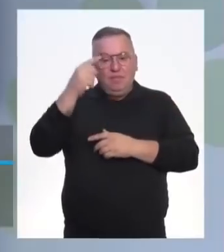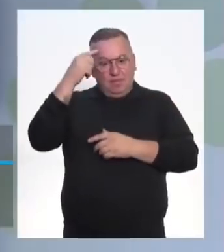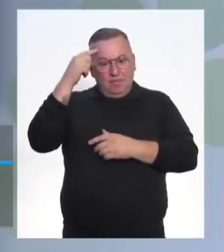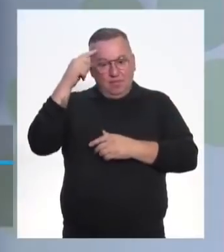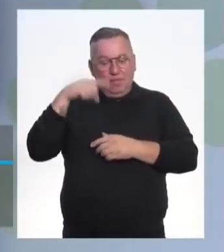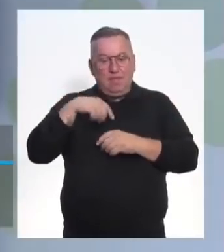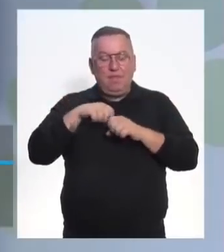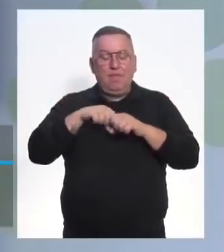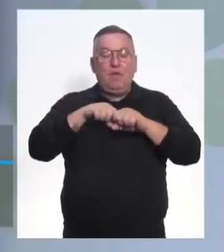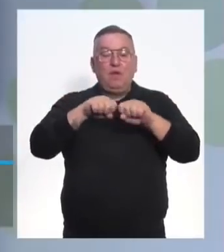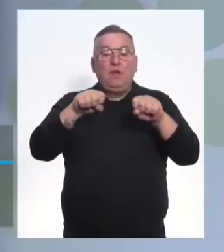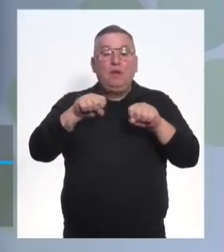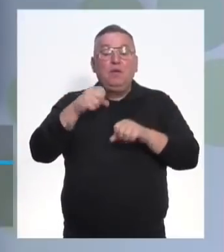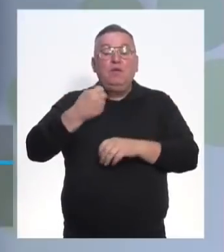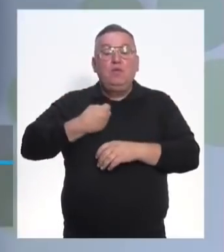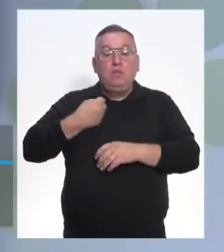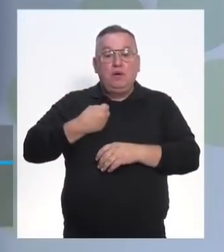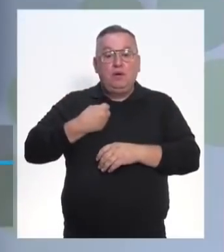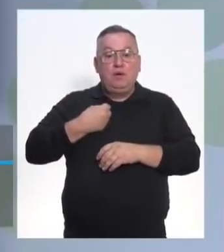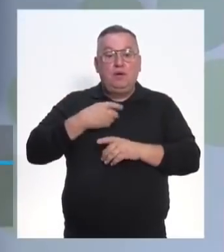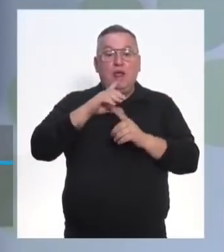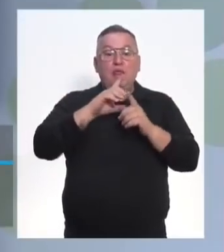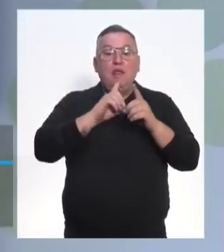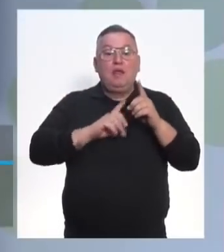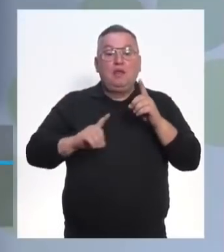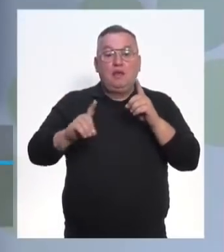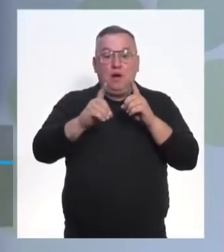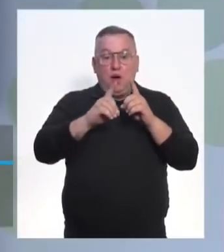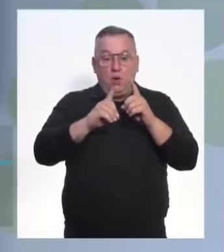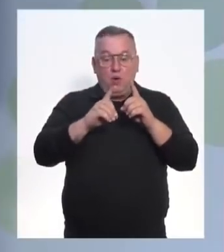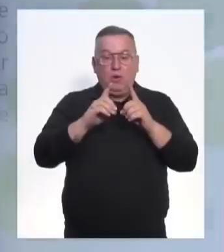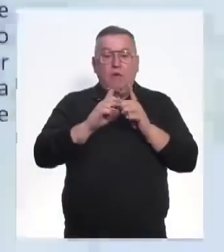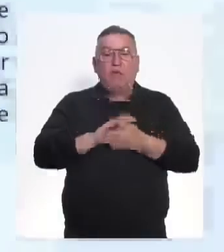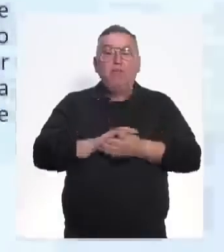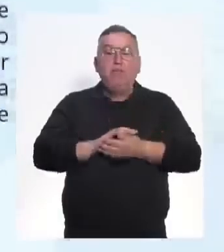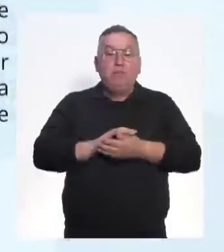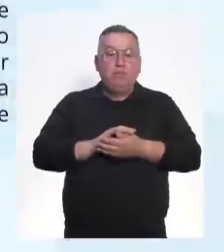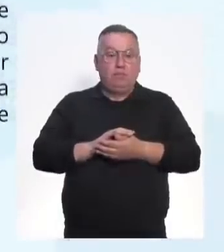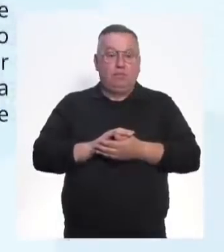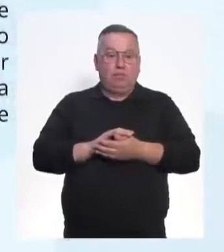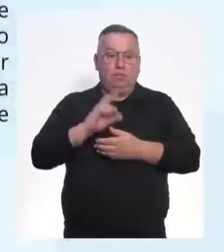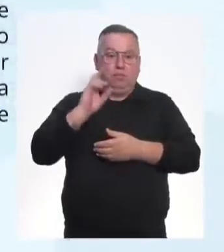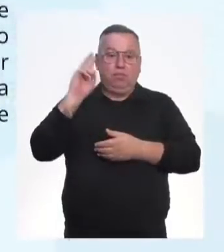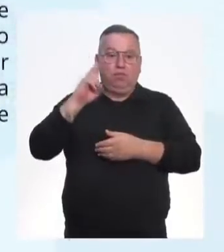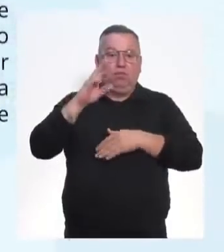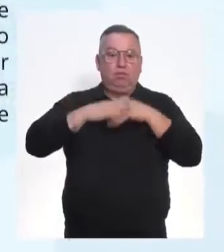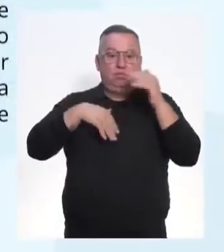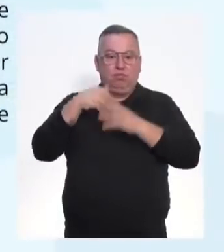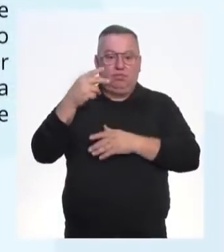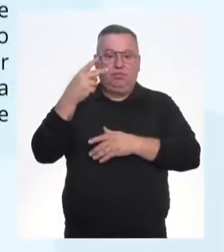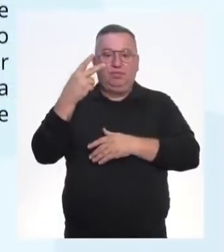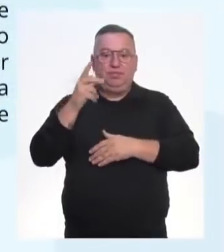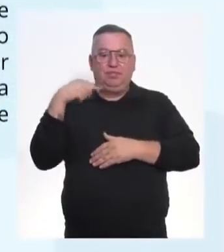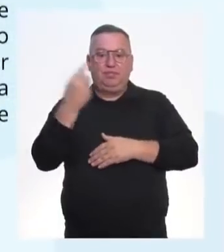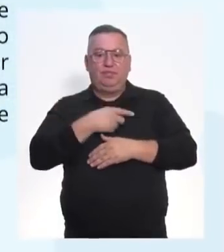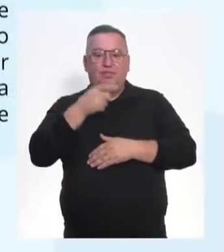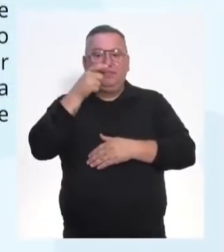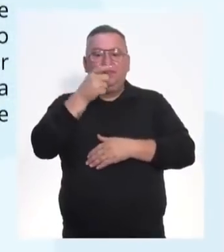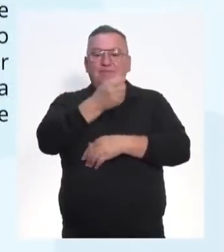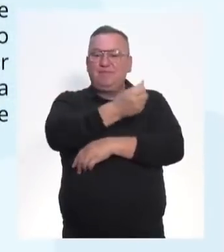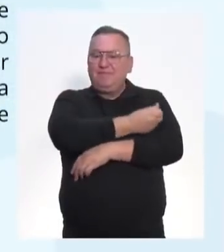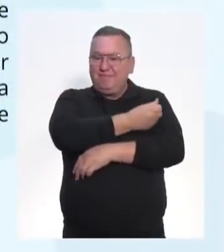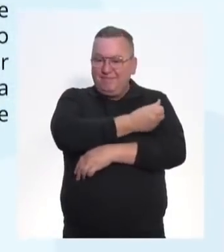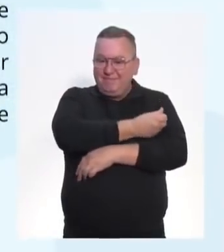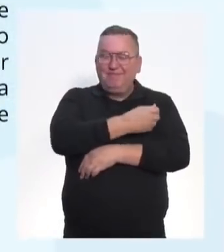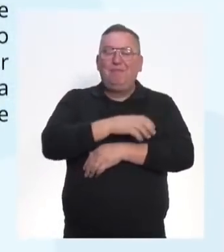de sistemas numéricos, no caso aí decimais, pode colocar na tela para eles, diretor, que é a habilidade 2 que nós estamos vendo aí do 6º ano,